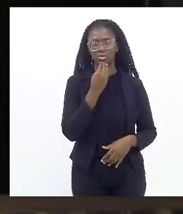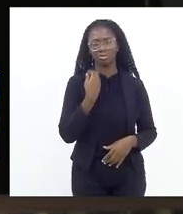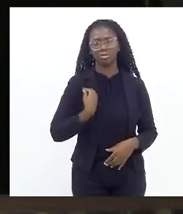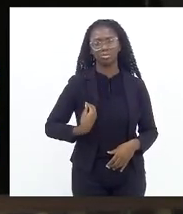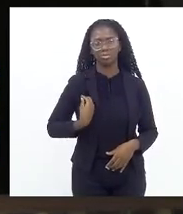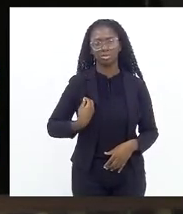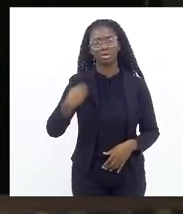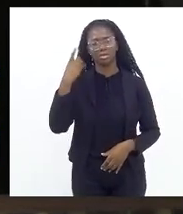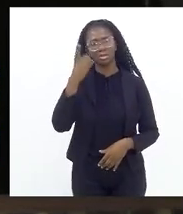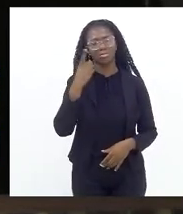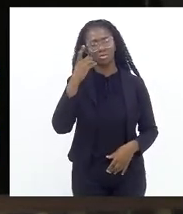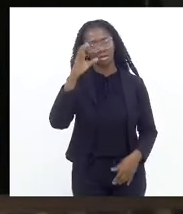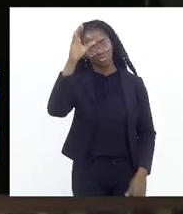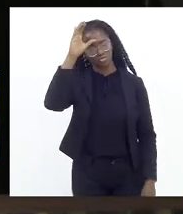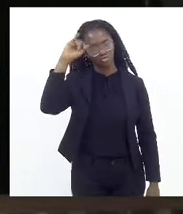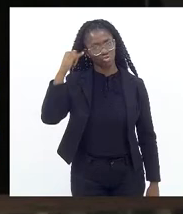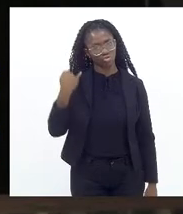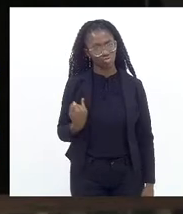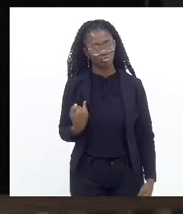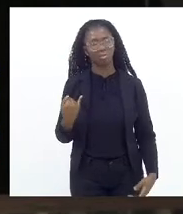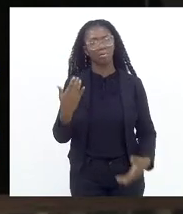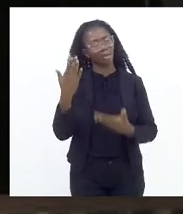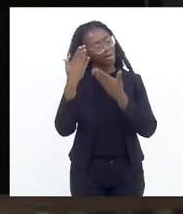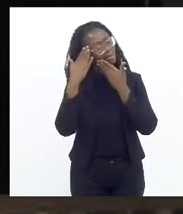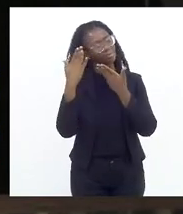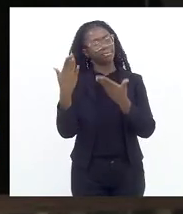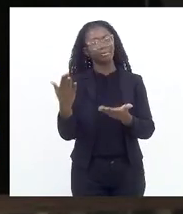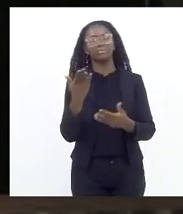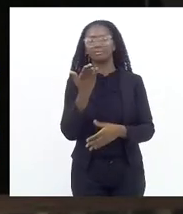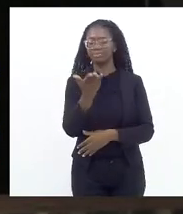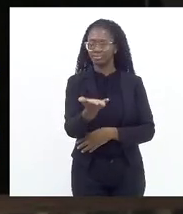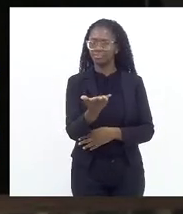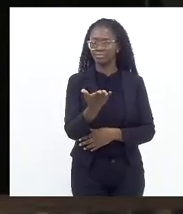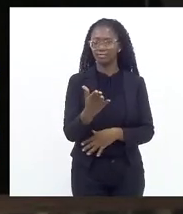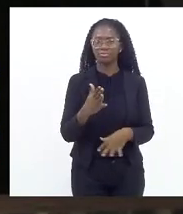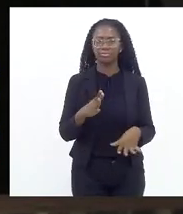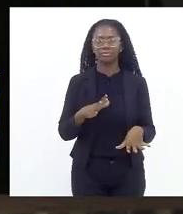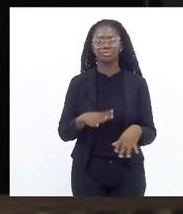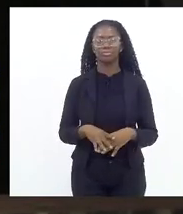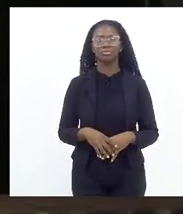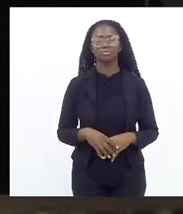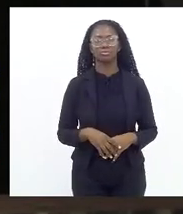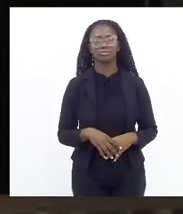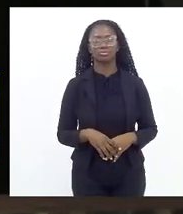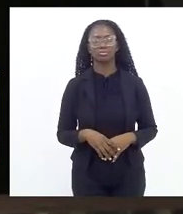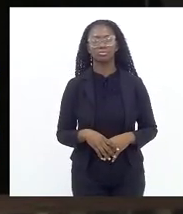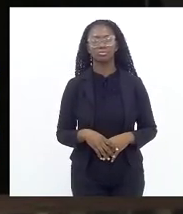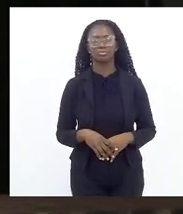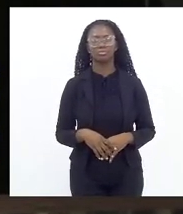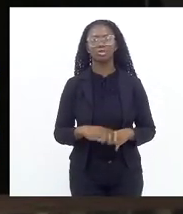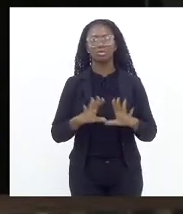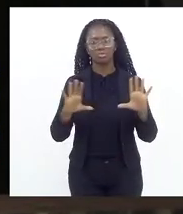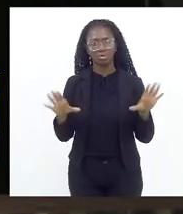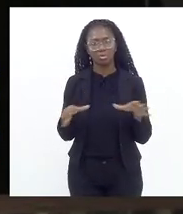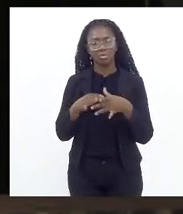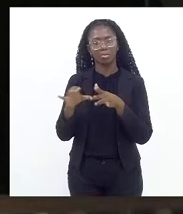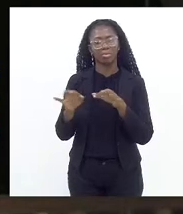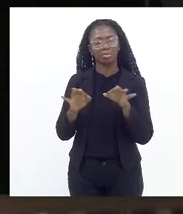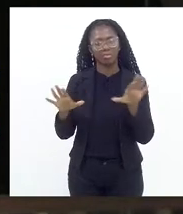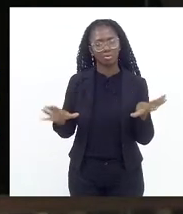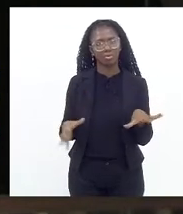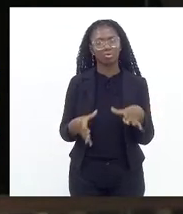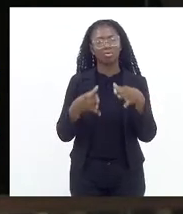presença da deputada Tia Ju para lhe agradecer, na formação da Frente Parlamentar